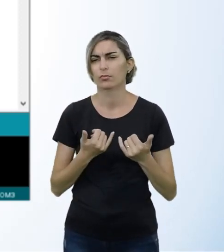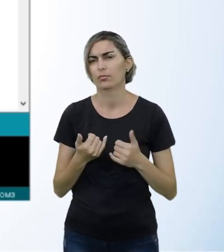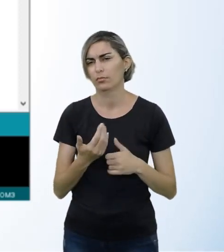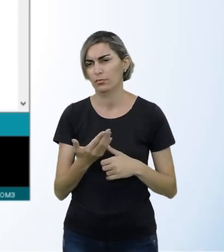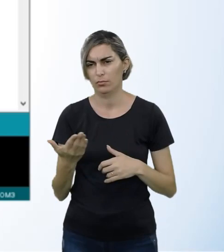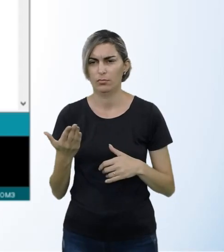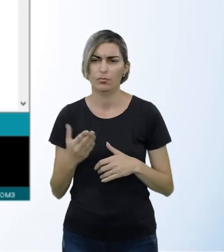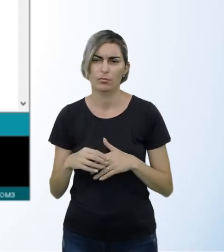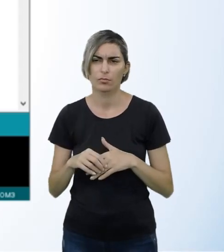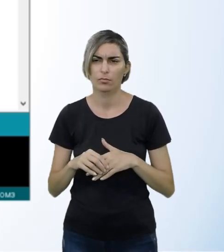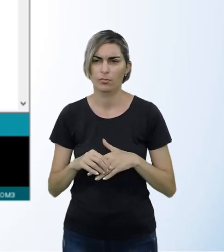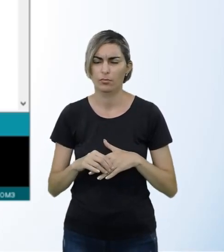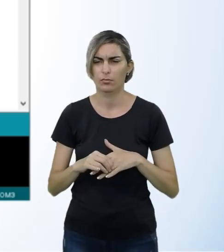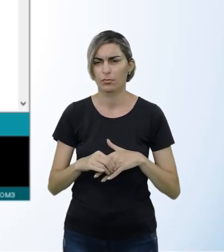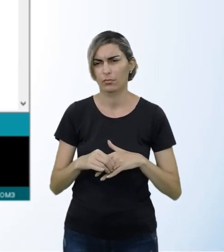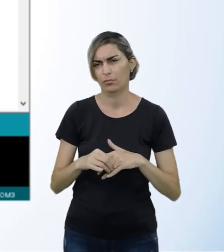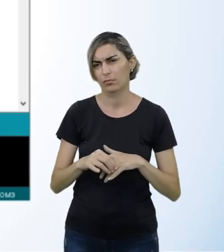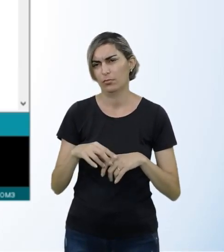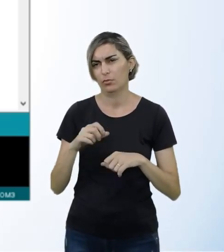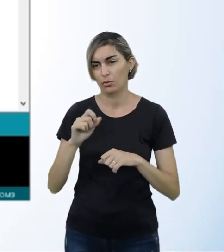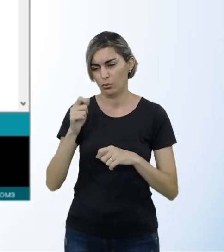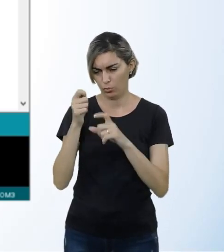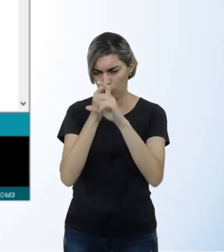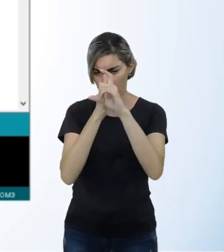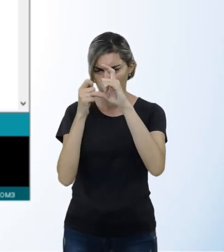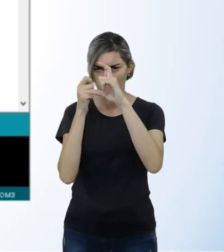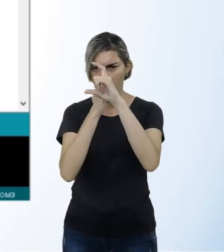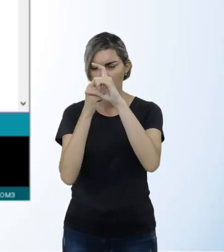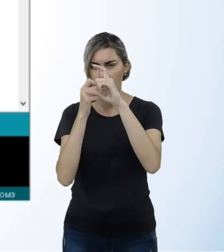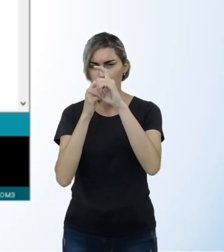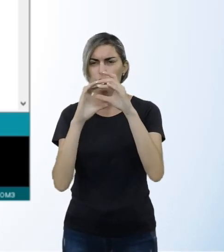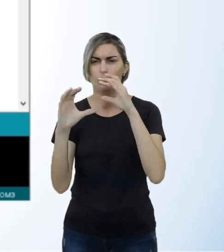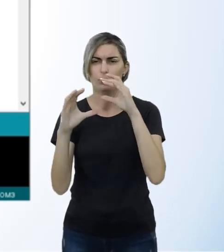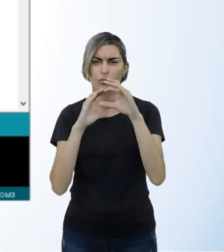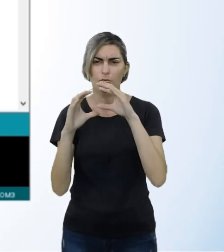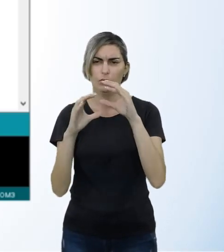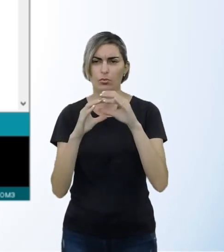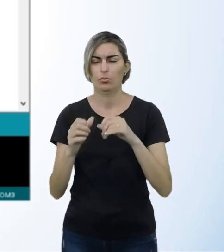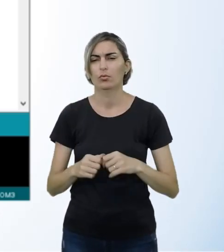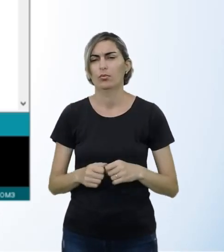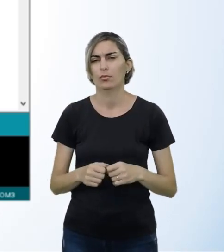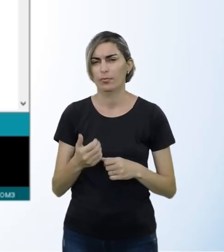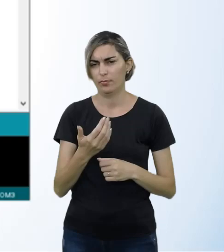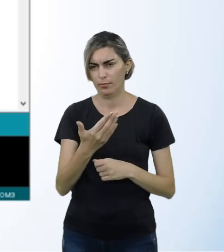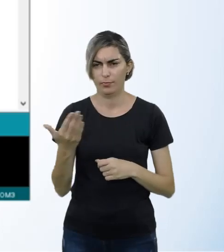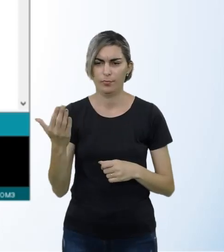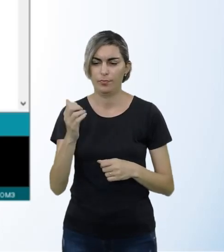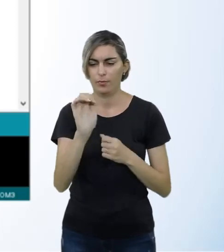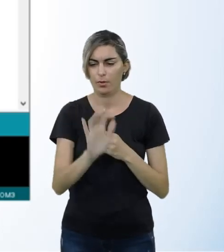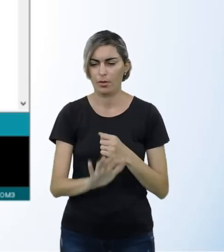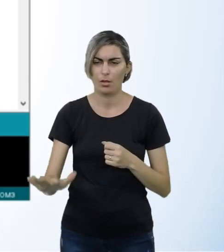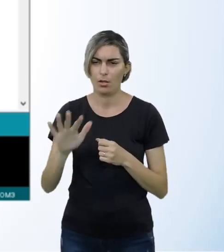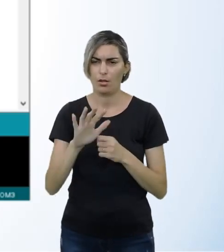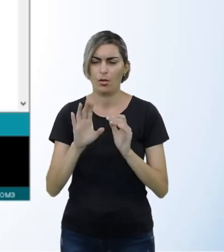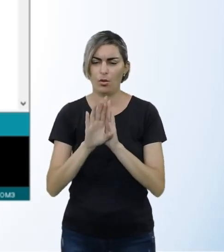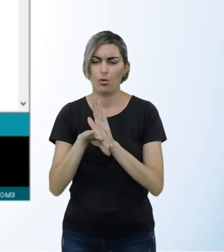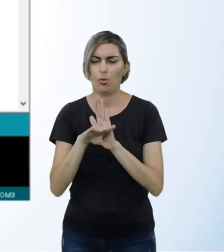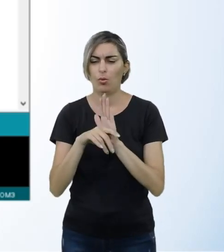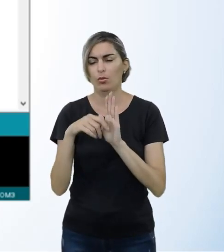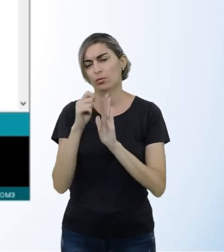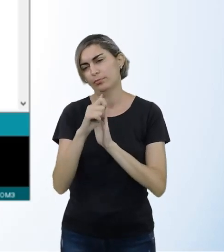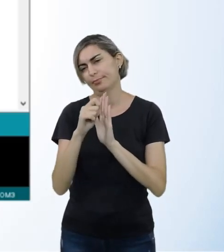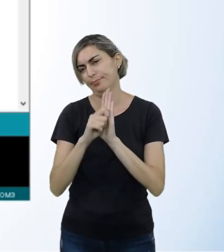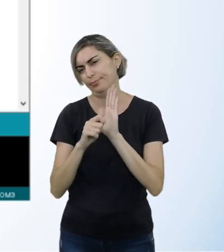informação. Você aperta aqui nessa lupazinha, você vai ter essa comunicação. Essa é a área para escrever o código,